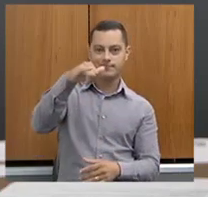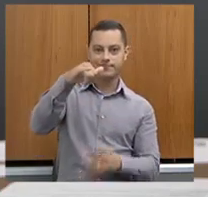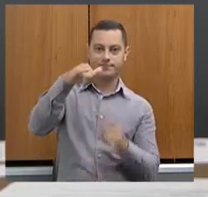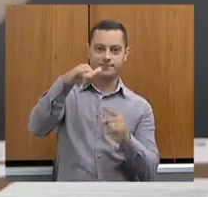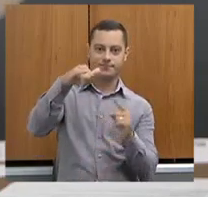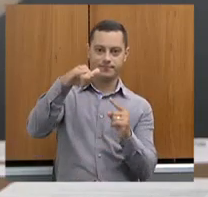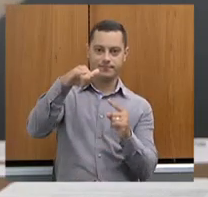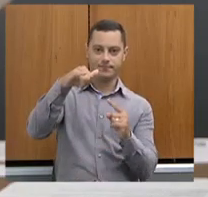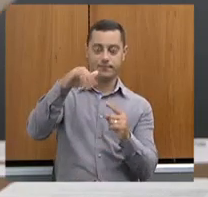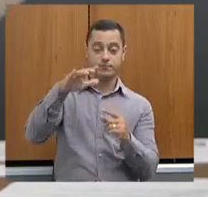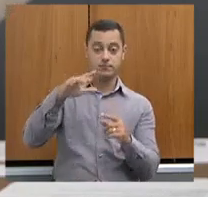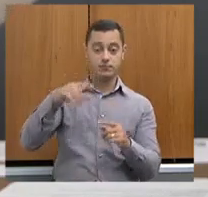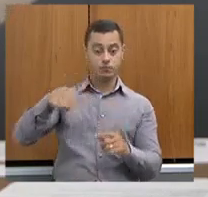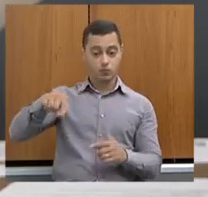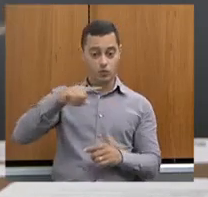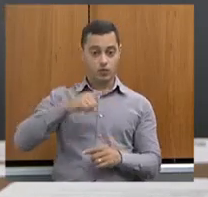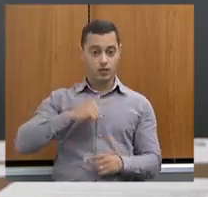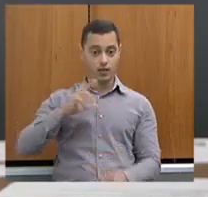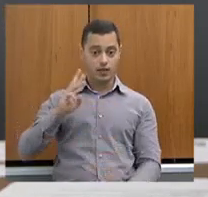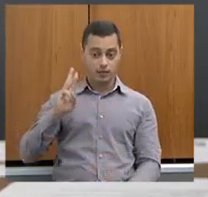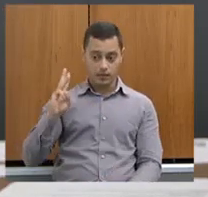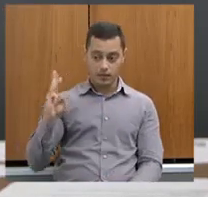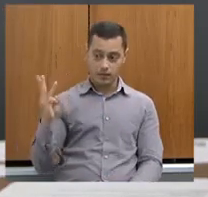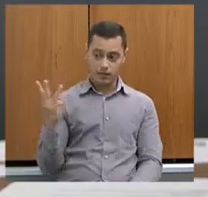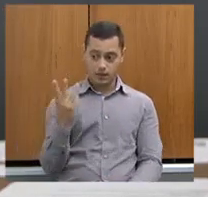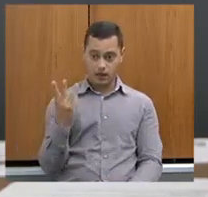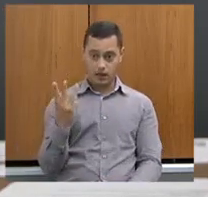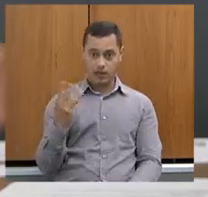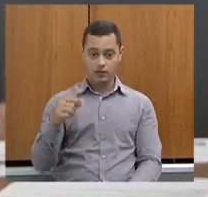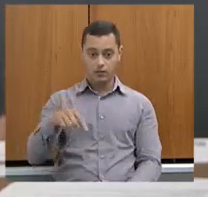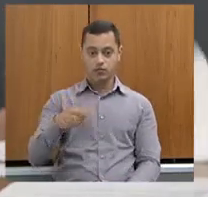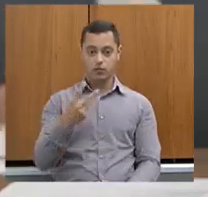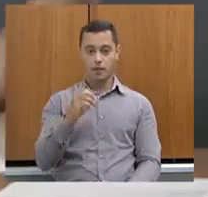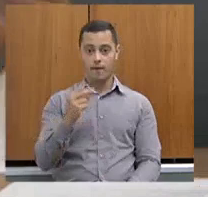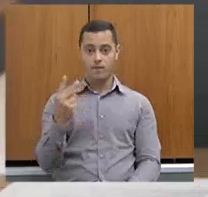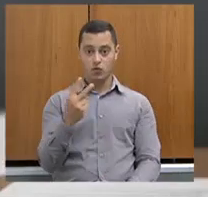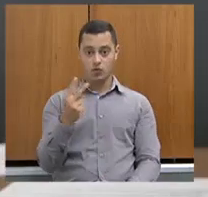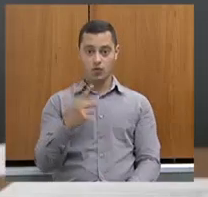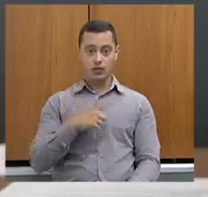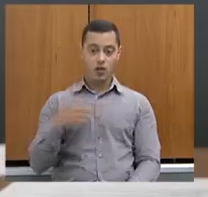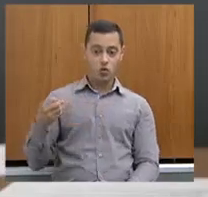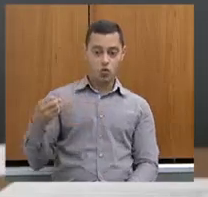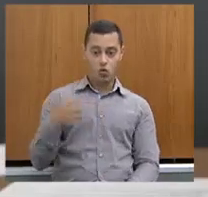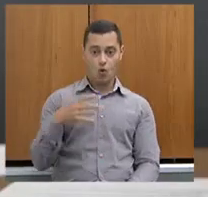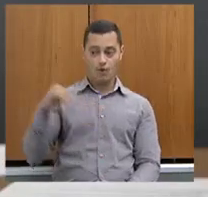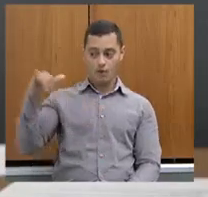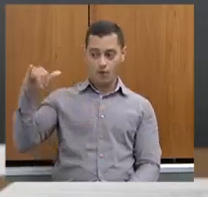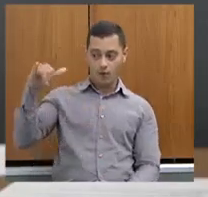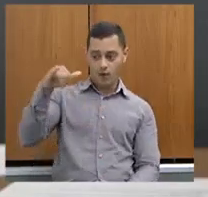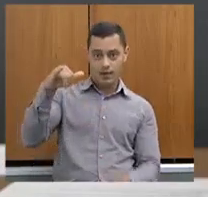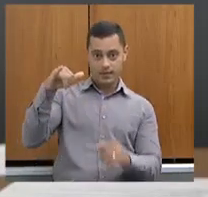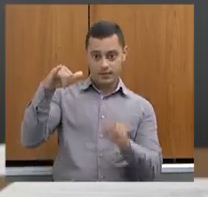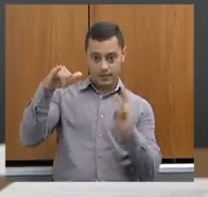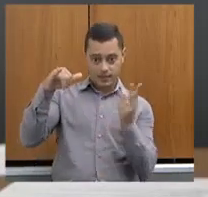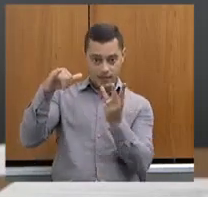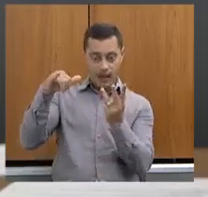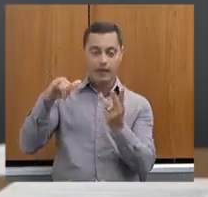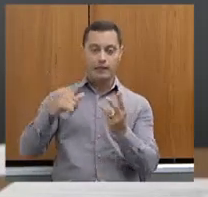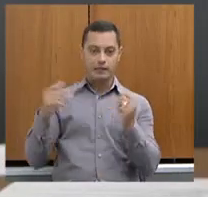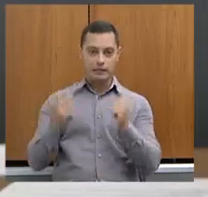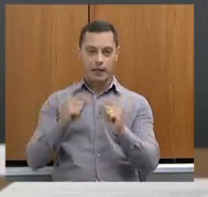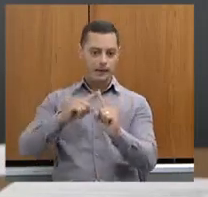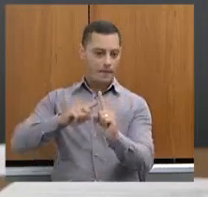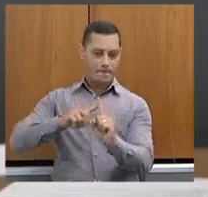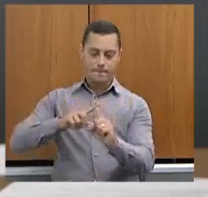três aeronaves que chegam neste ano vão fazer com que a gente possa multiplicar o número de